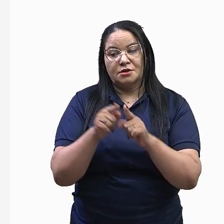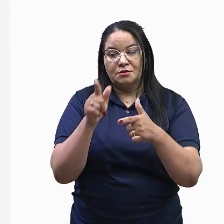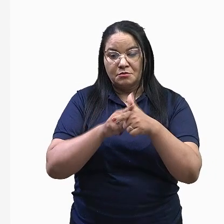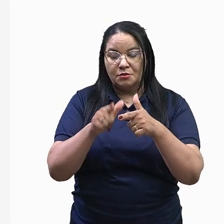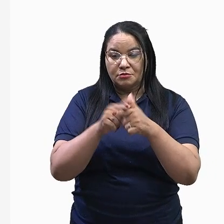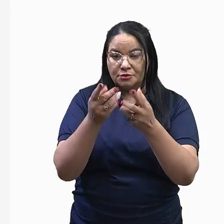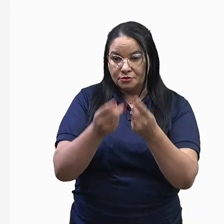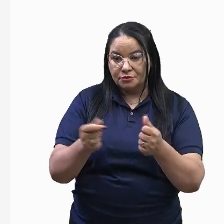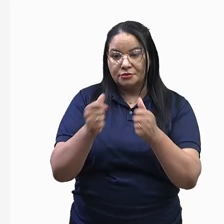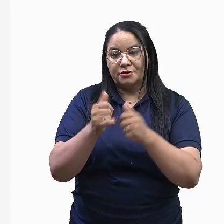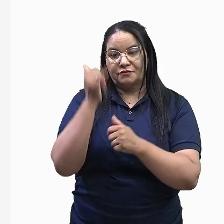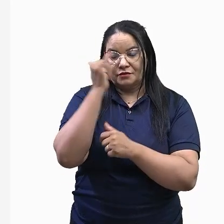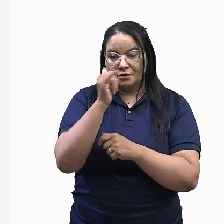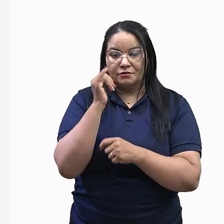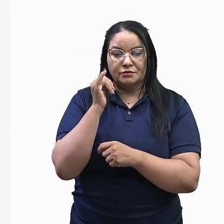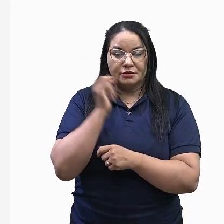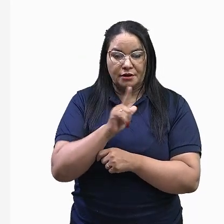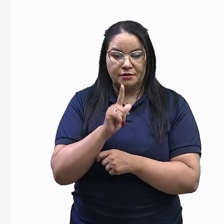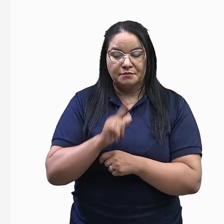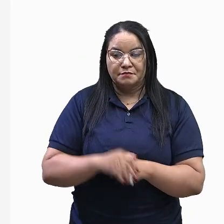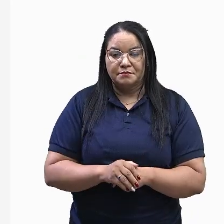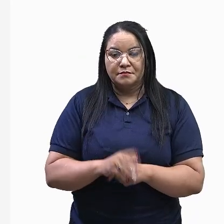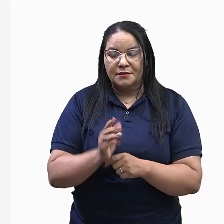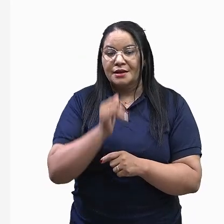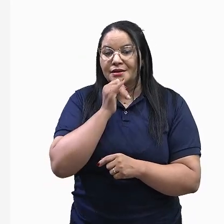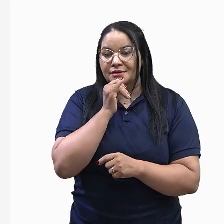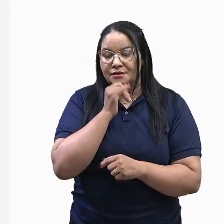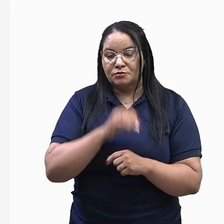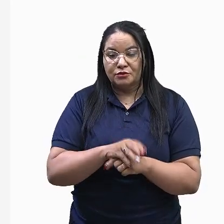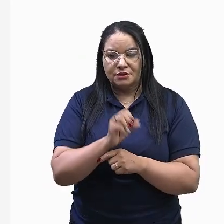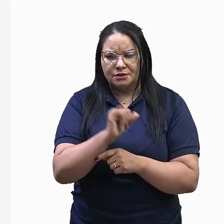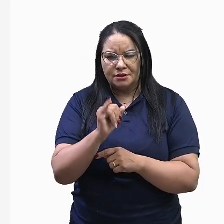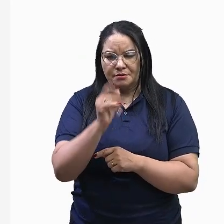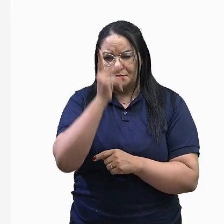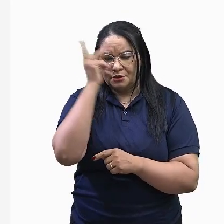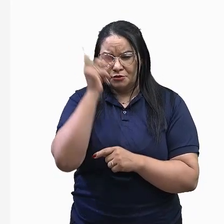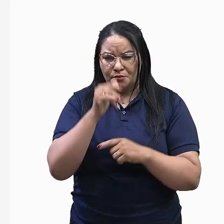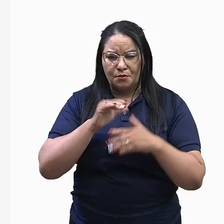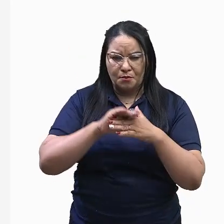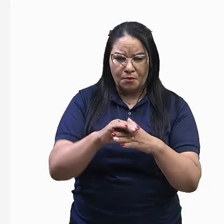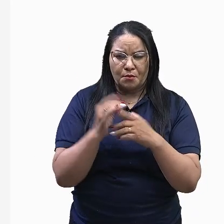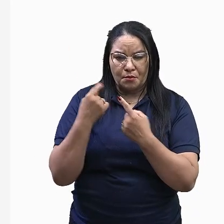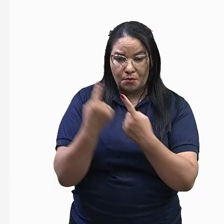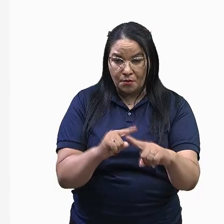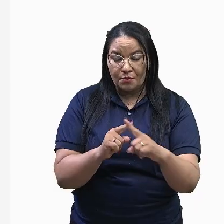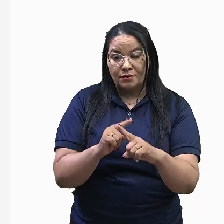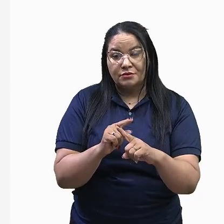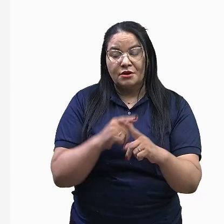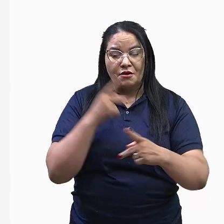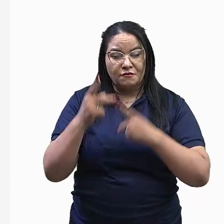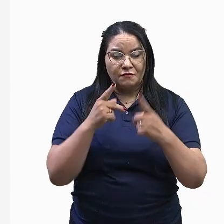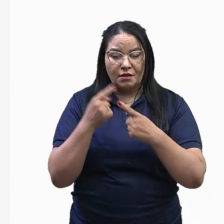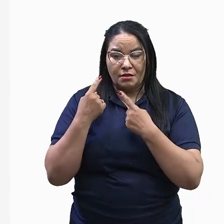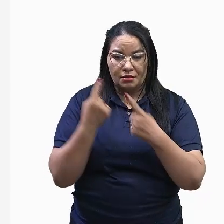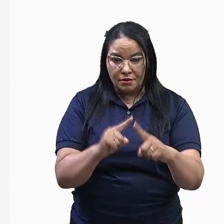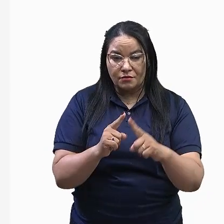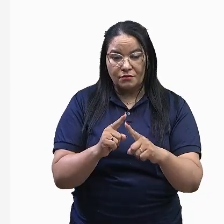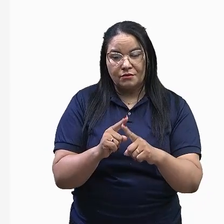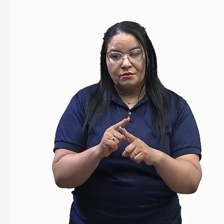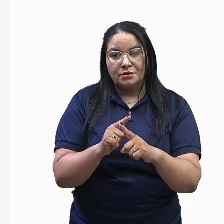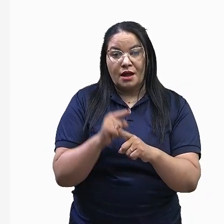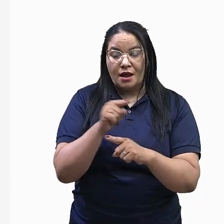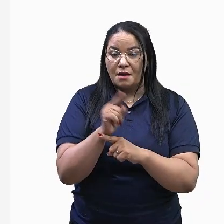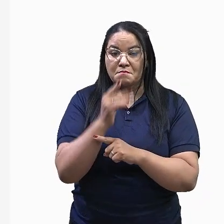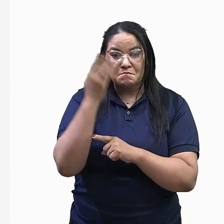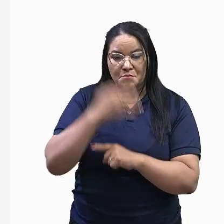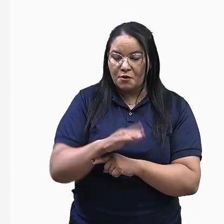problemas. Aqui, no caso, por exemplo, quando alguém te difama, né? Fala mal de você sem ter